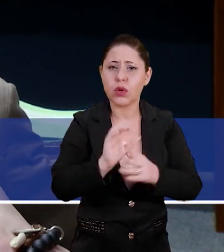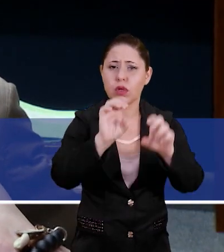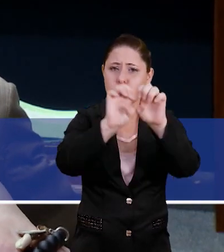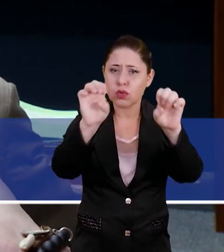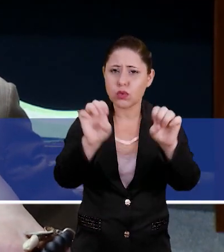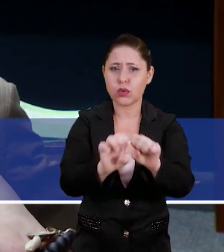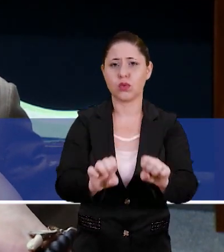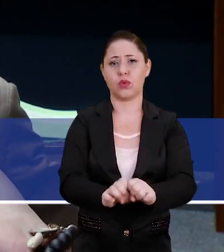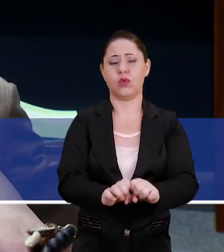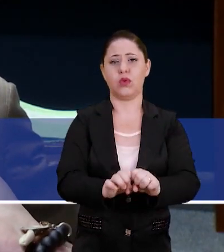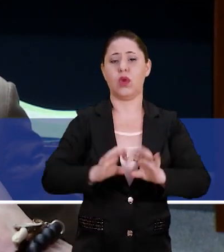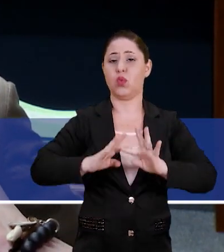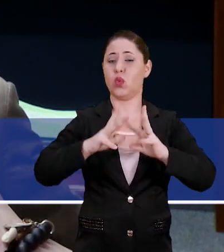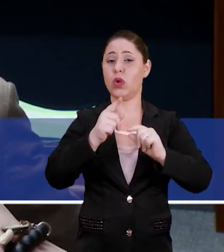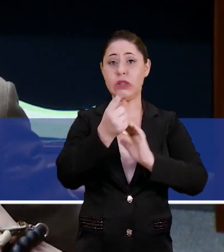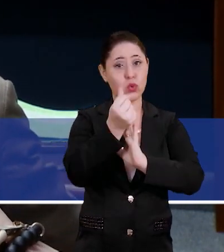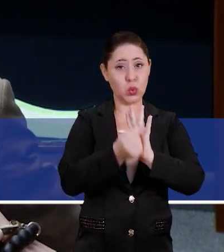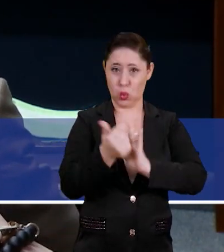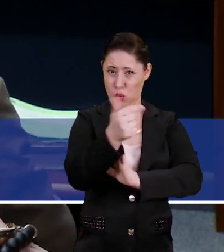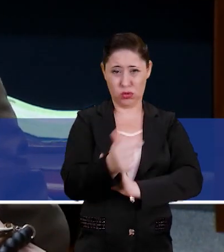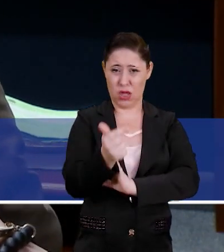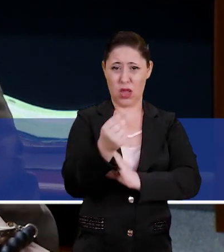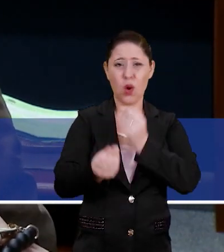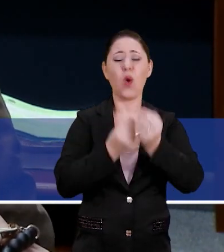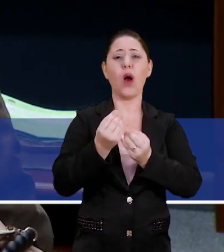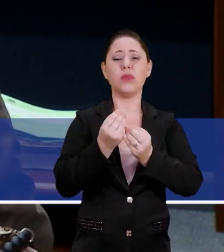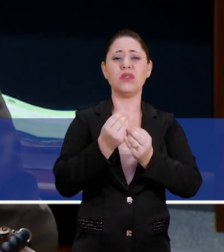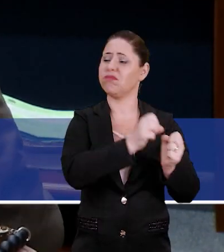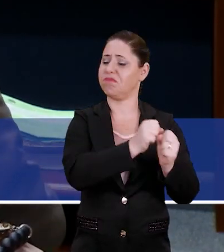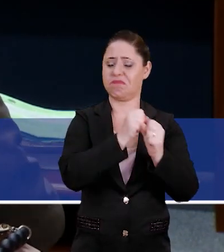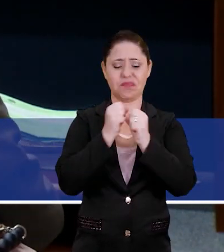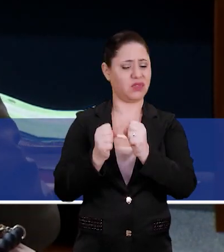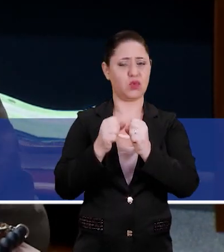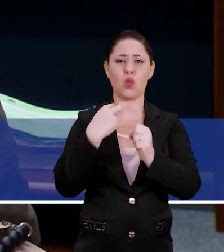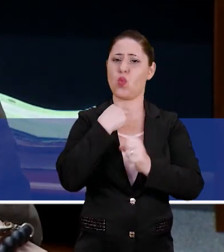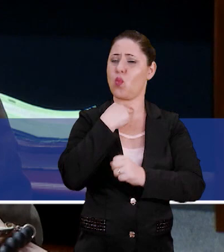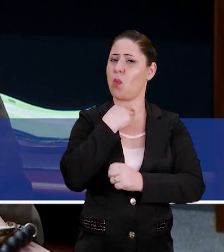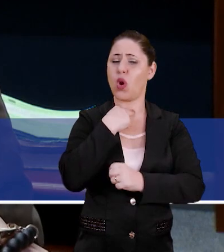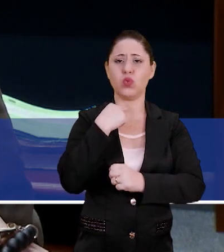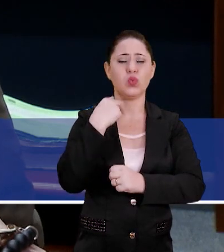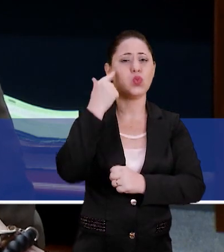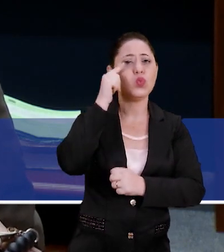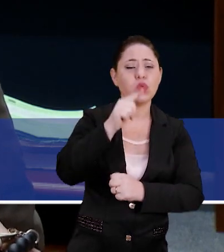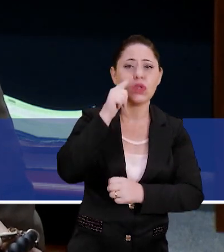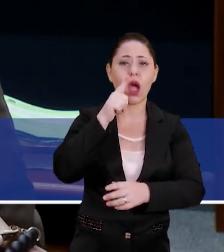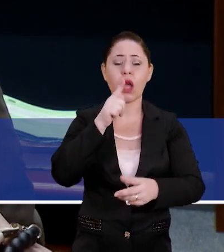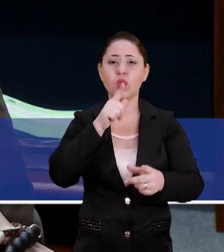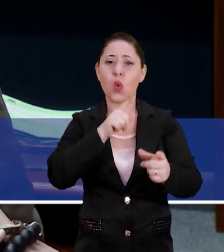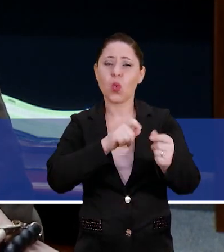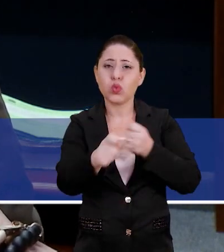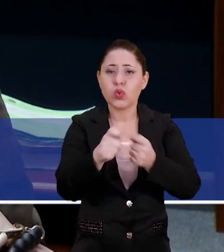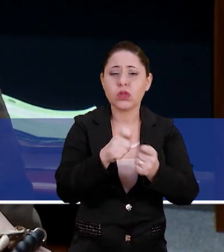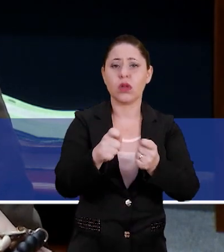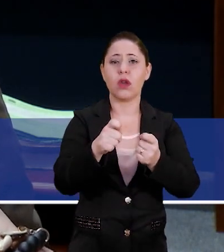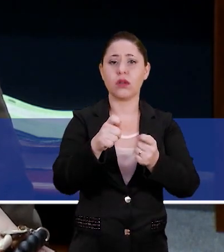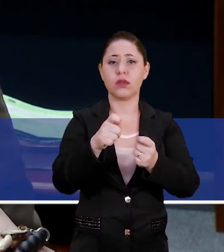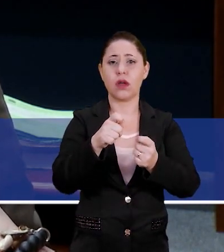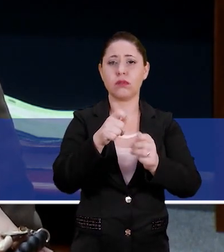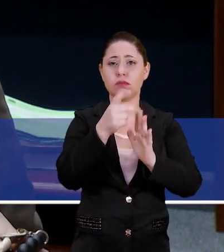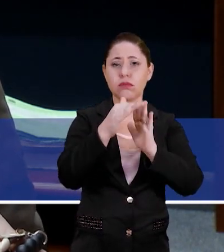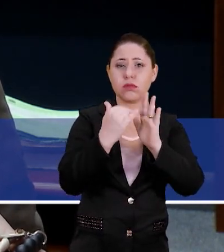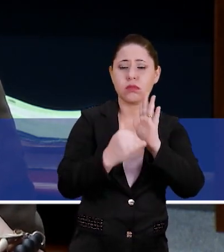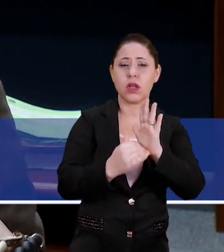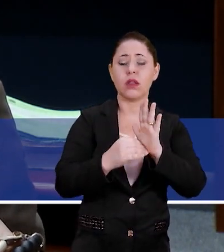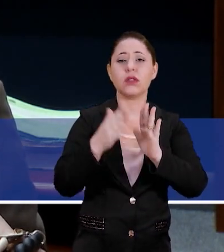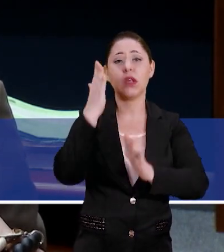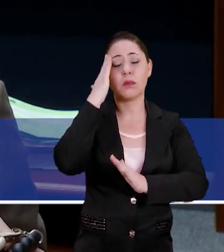a infraestrutura. Sem o orçamento é absolutamente impossível se administrar, planejar